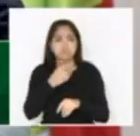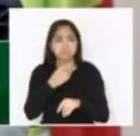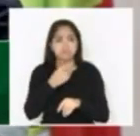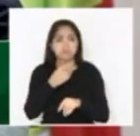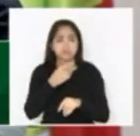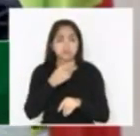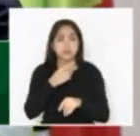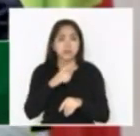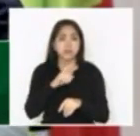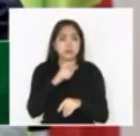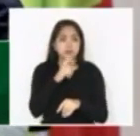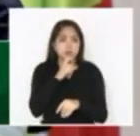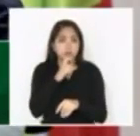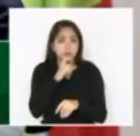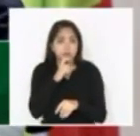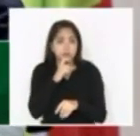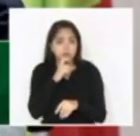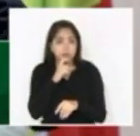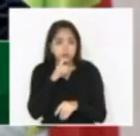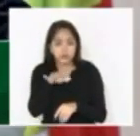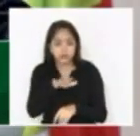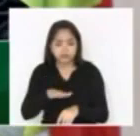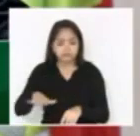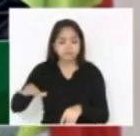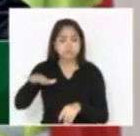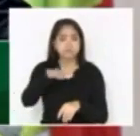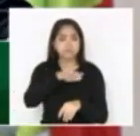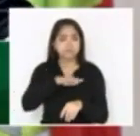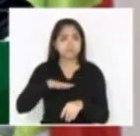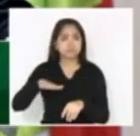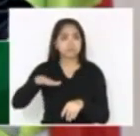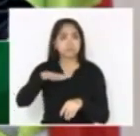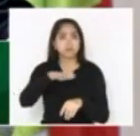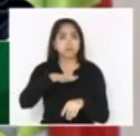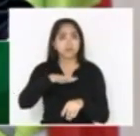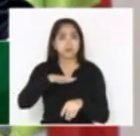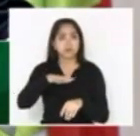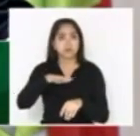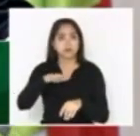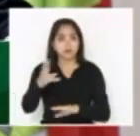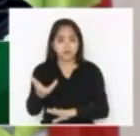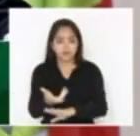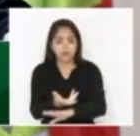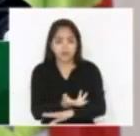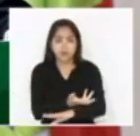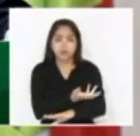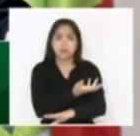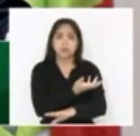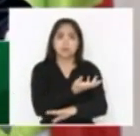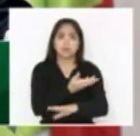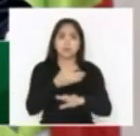inverno, os campos catarinenses são encobertos por um